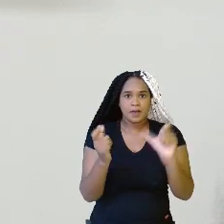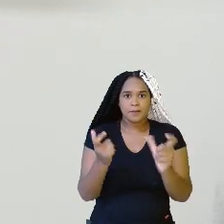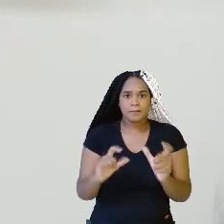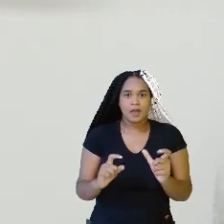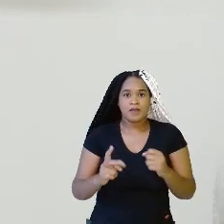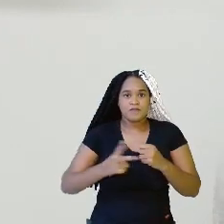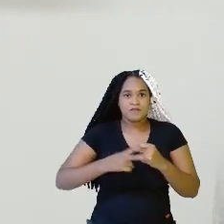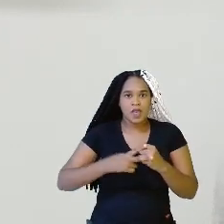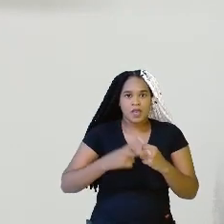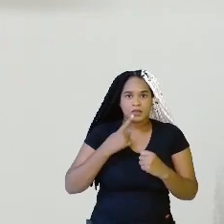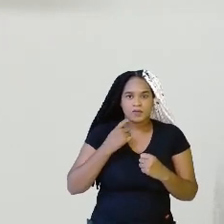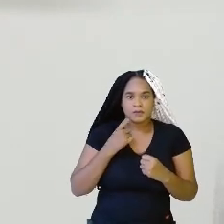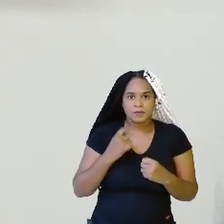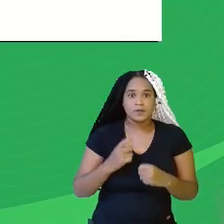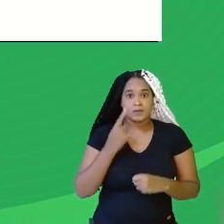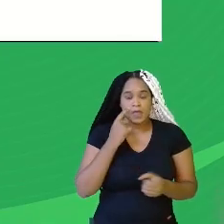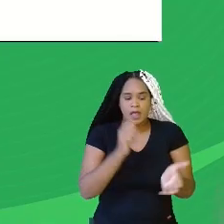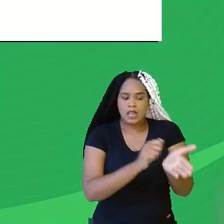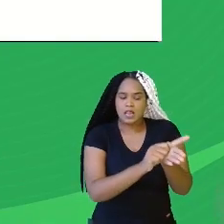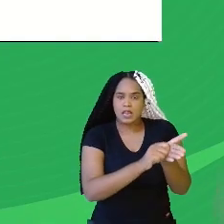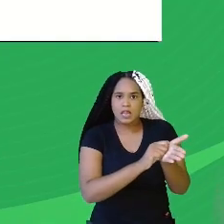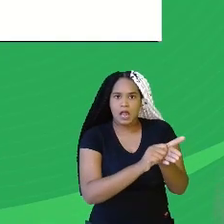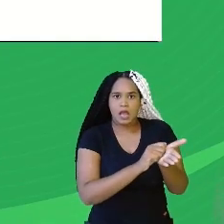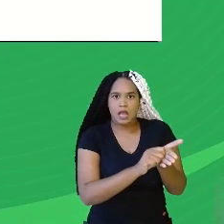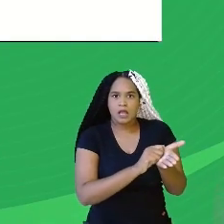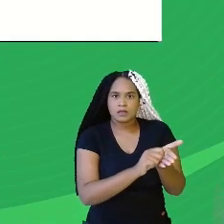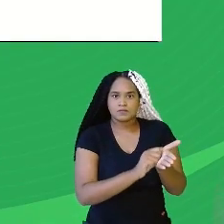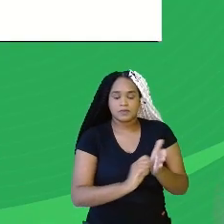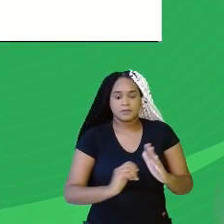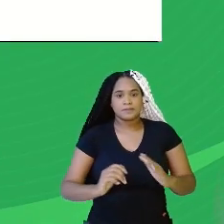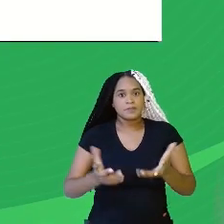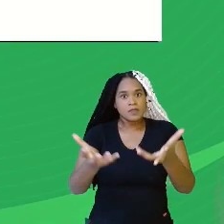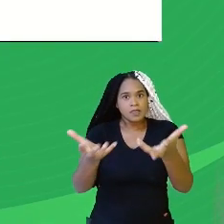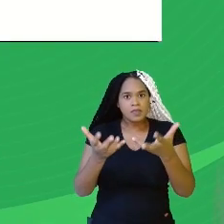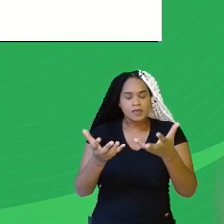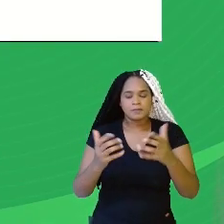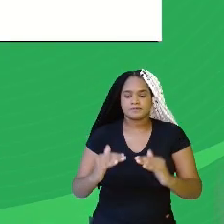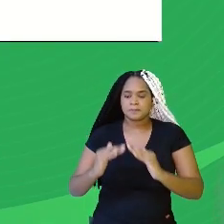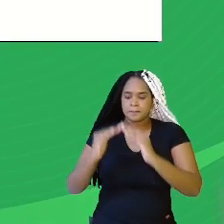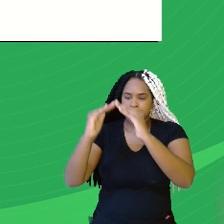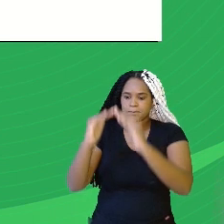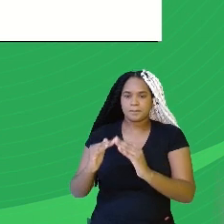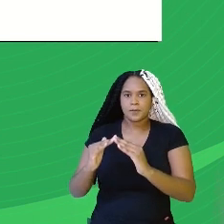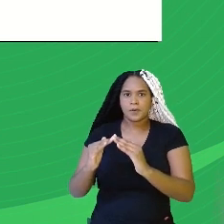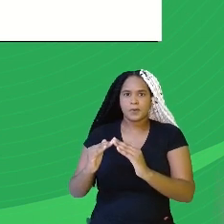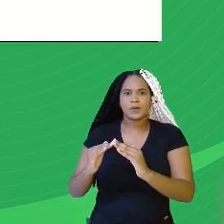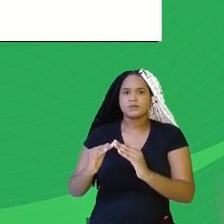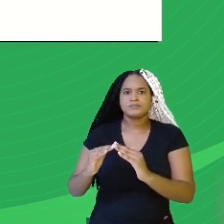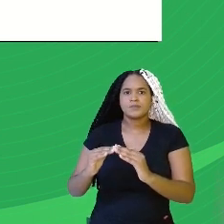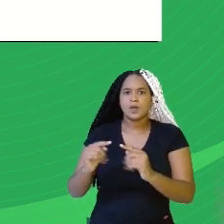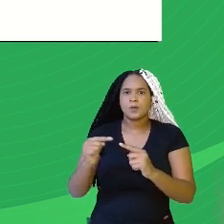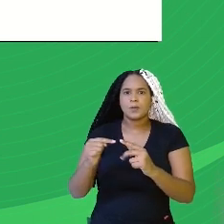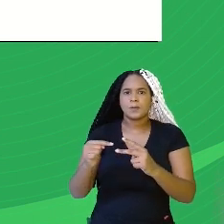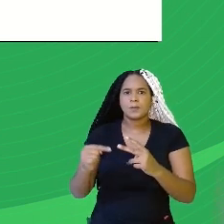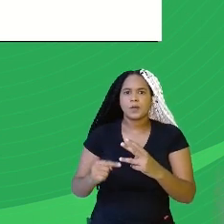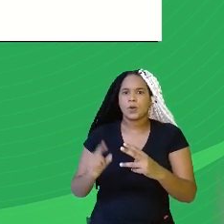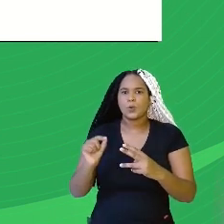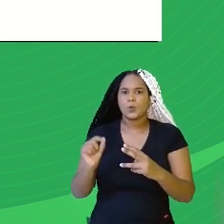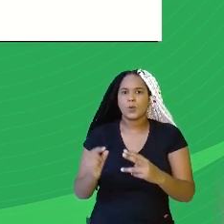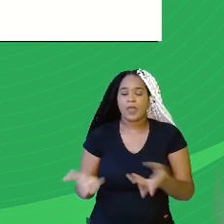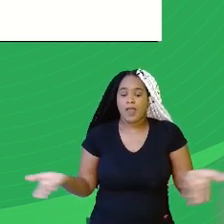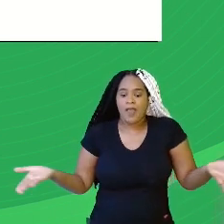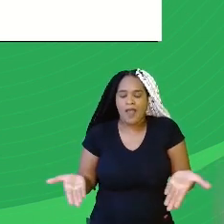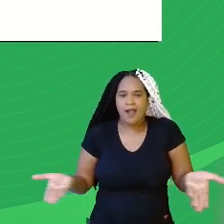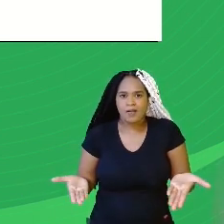vermelho. Lava, quer, mora, tudo dá ideia de hoje, de agora.